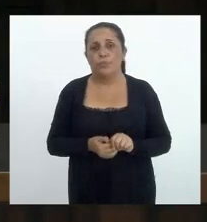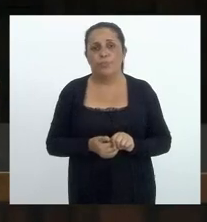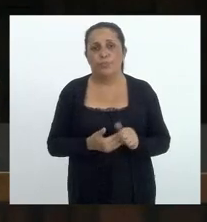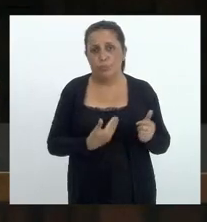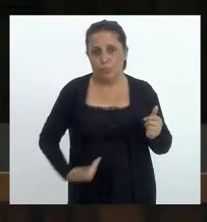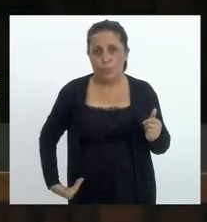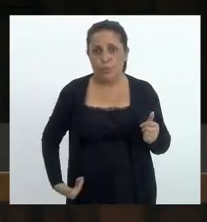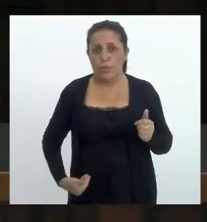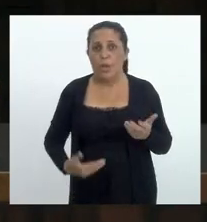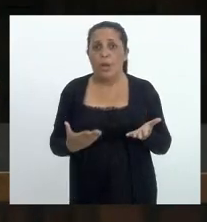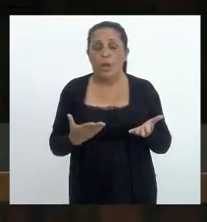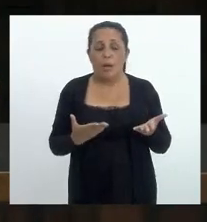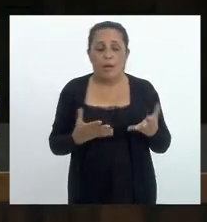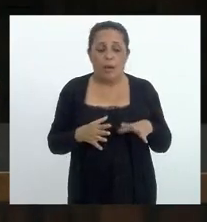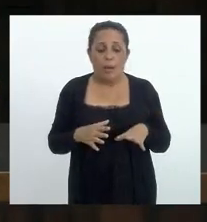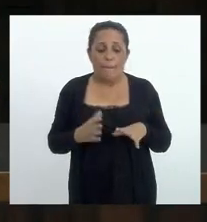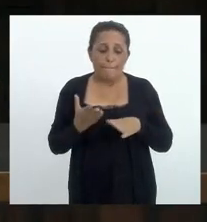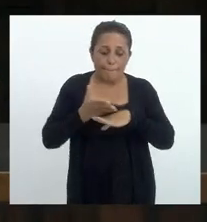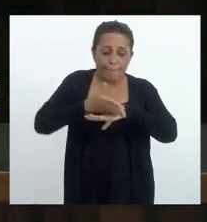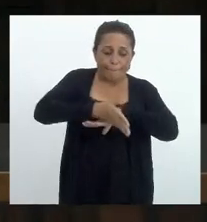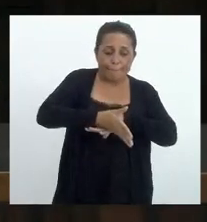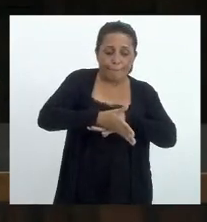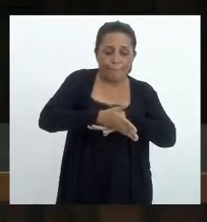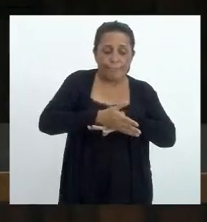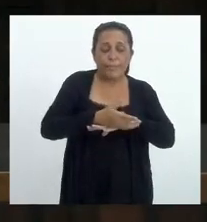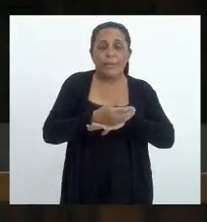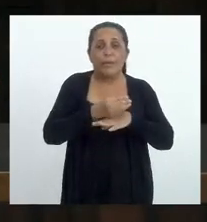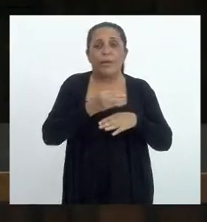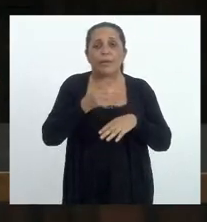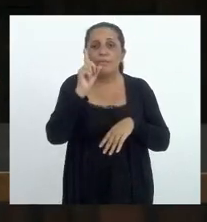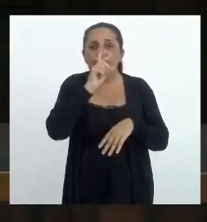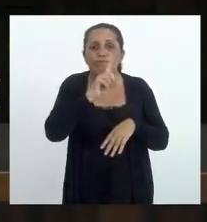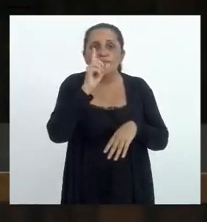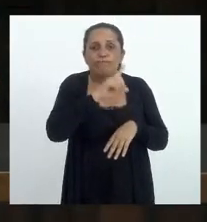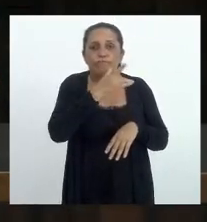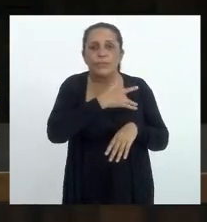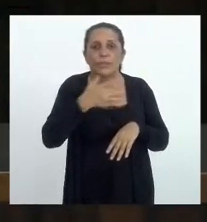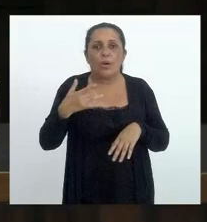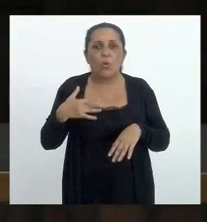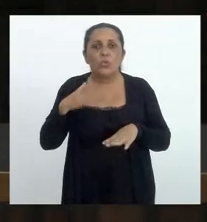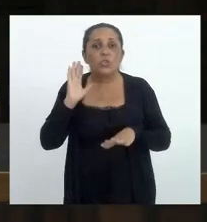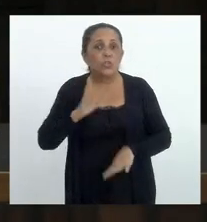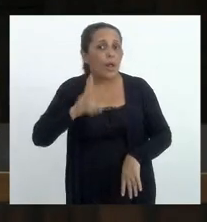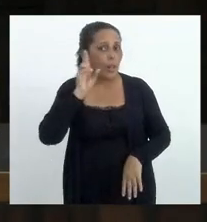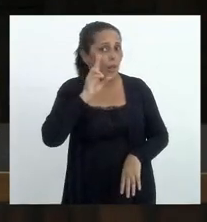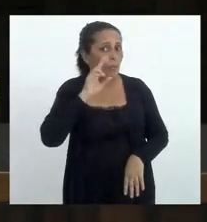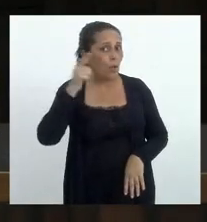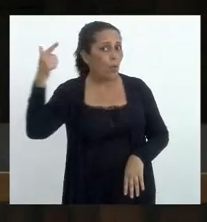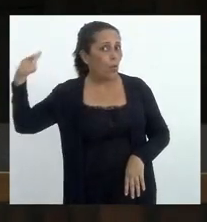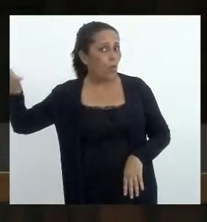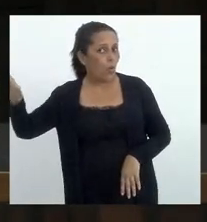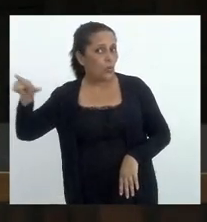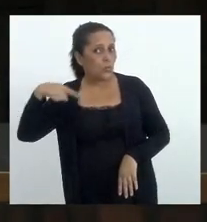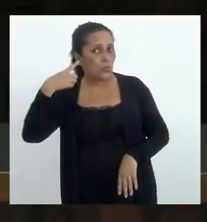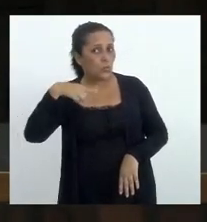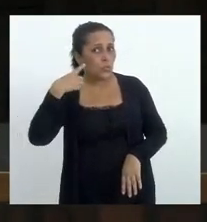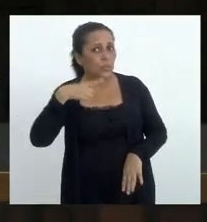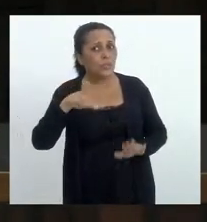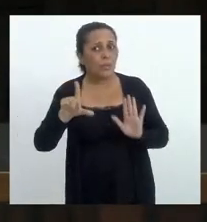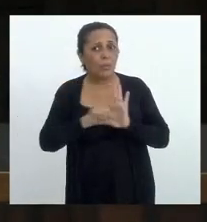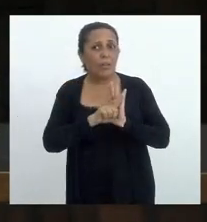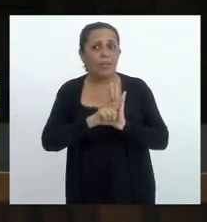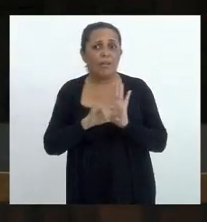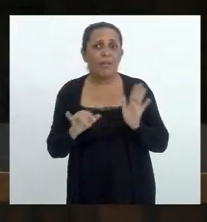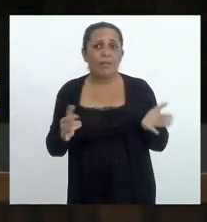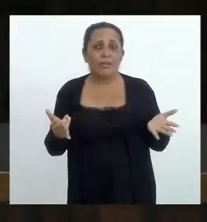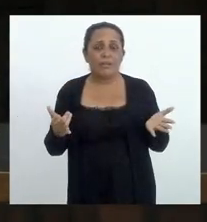saúde. Como já foi lembrado por outro parlamentar, a gente tem uma lei aqui aprovada na casa, acabando com